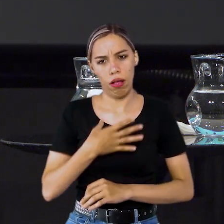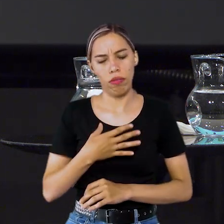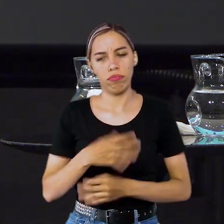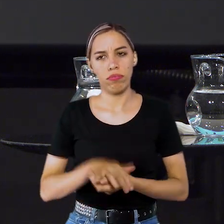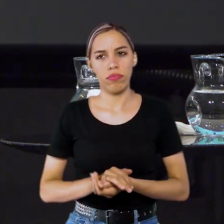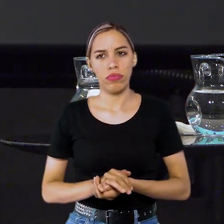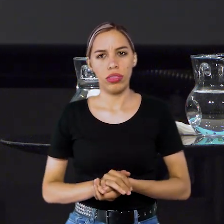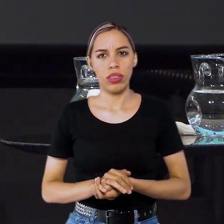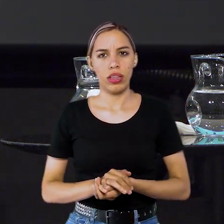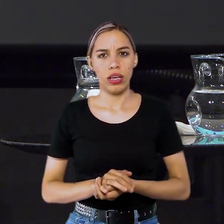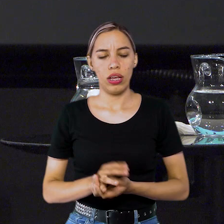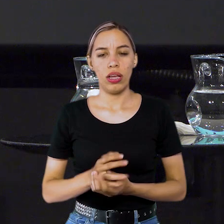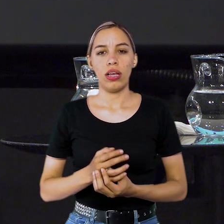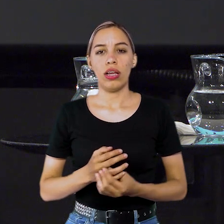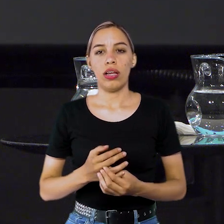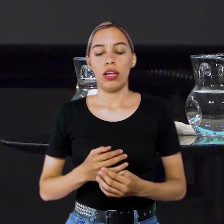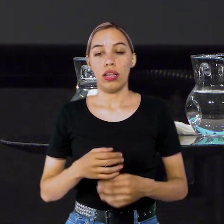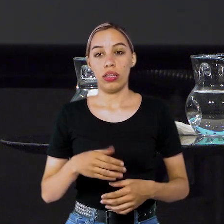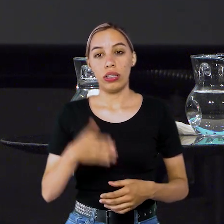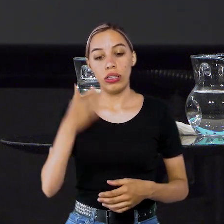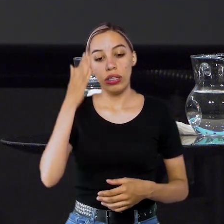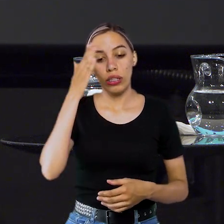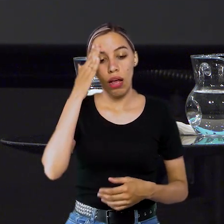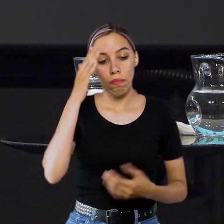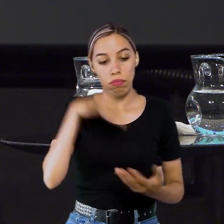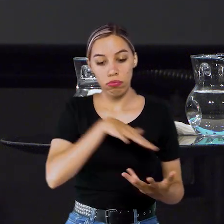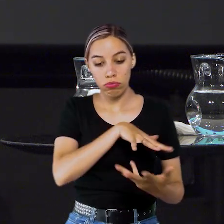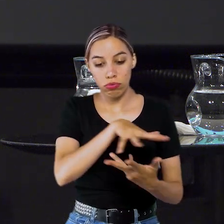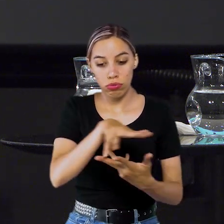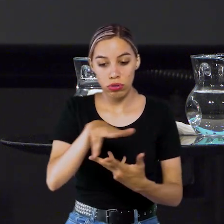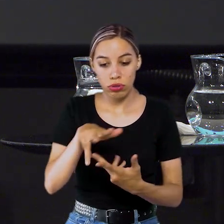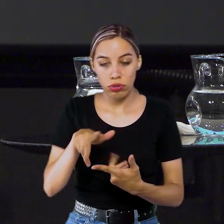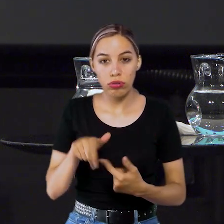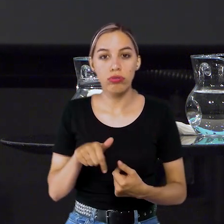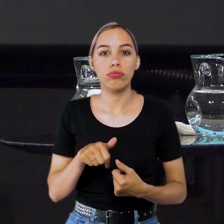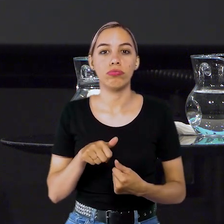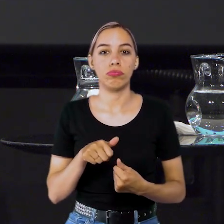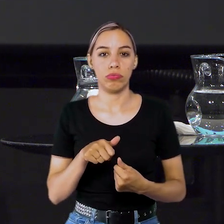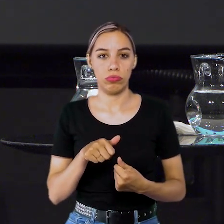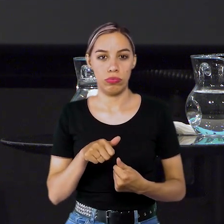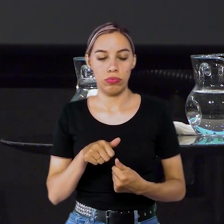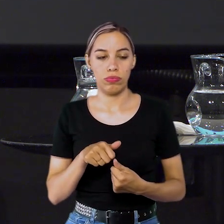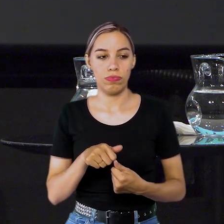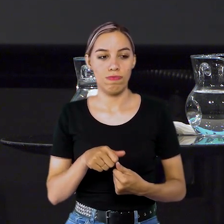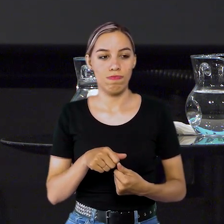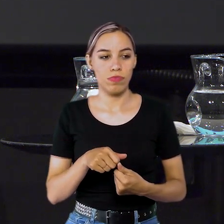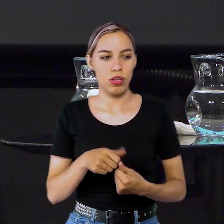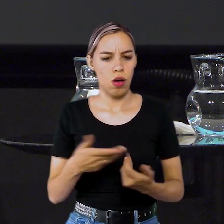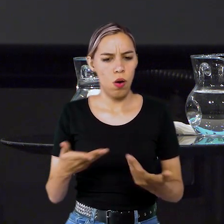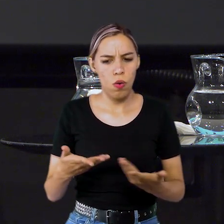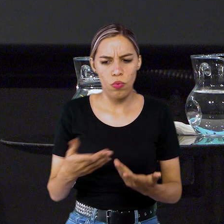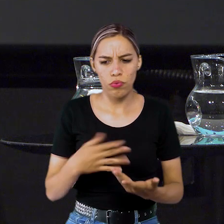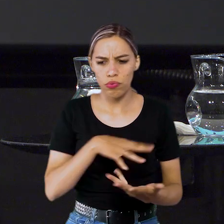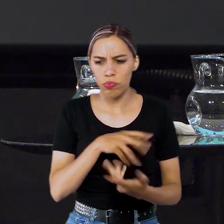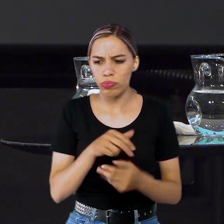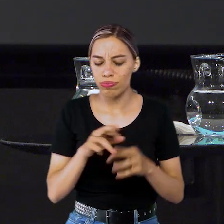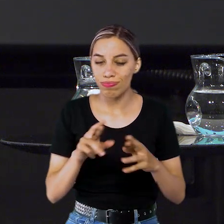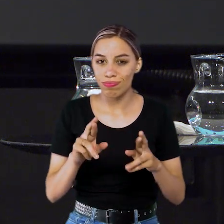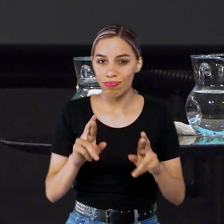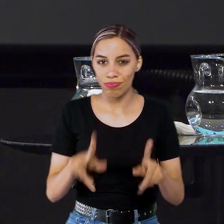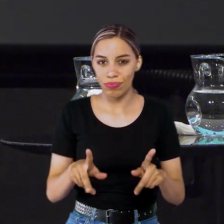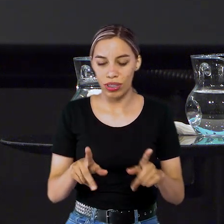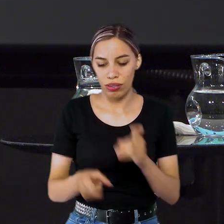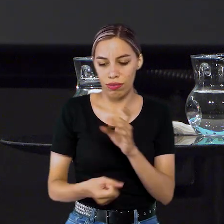esse mundo que está aqui hoje, o Urupá, esse universo criado por Nhanderu, que